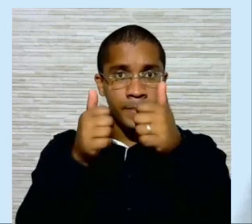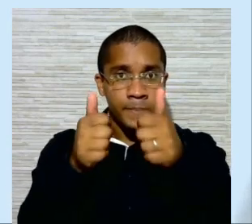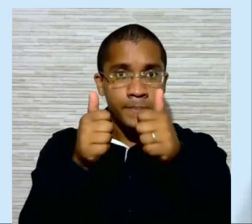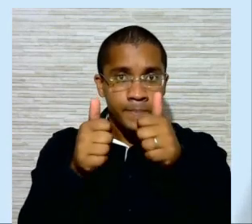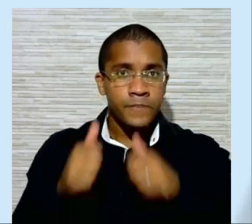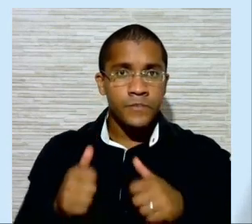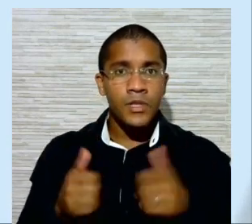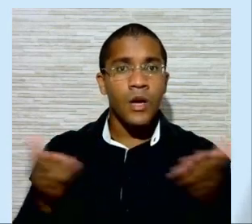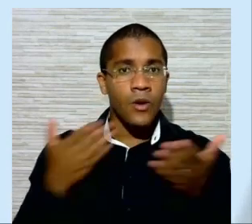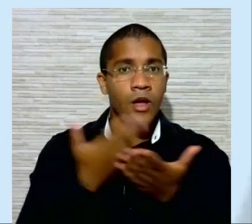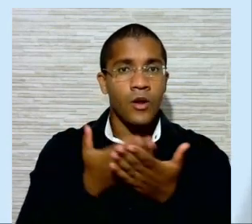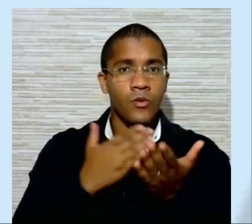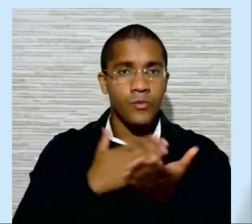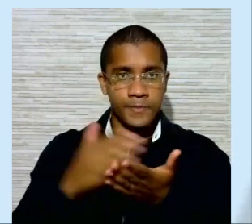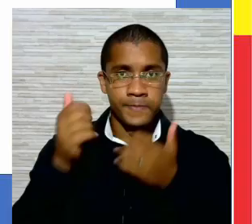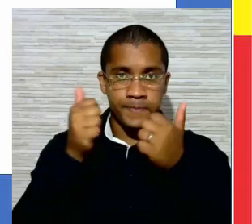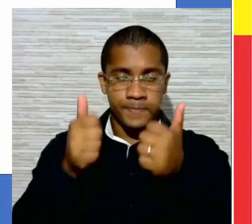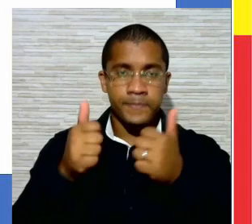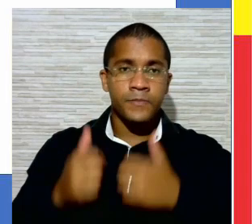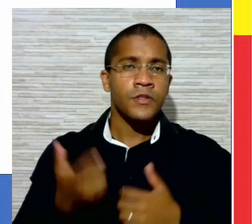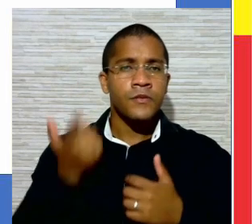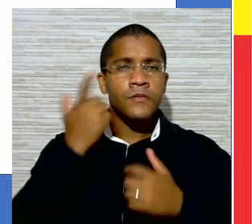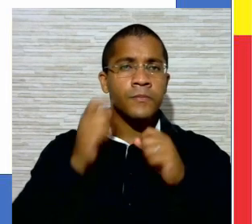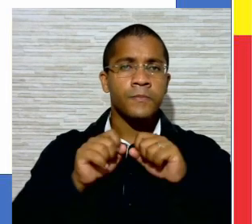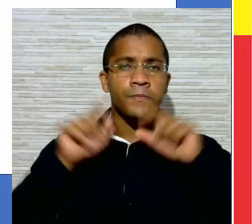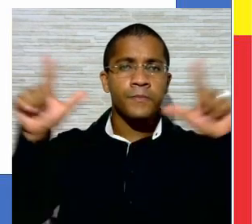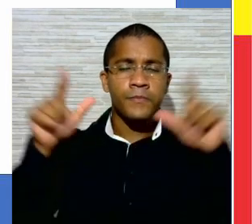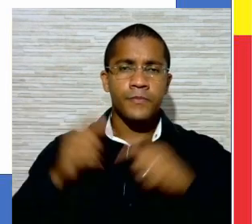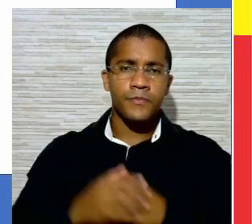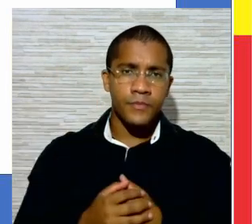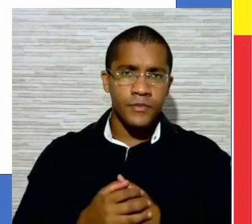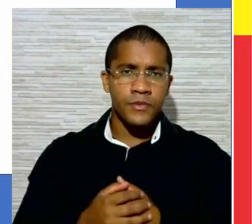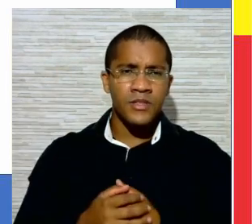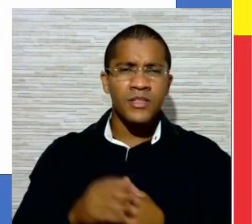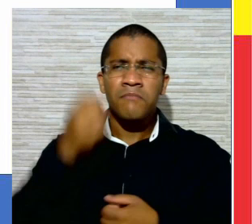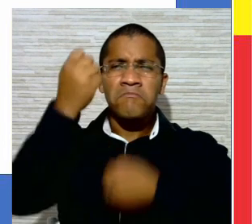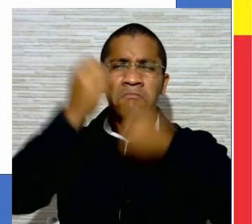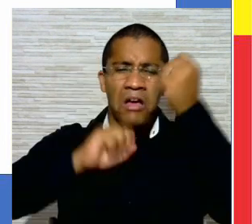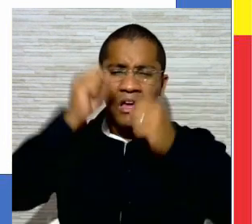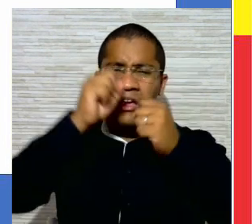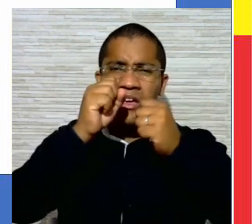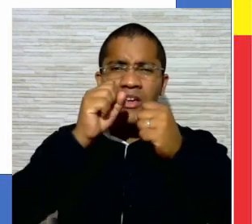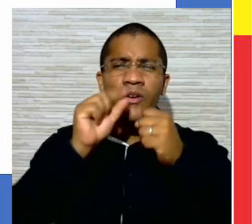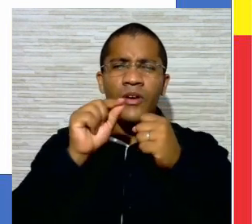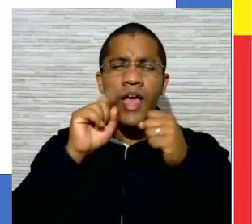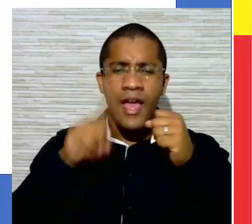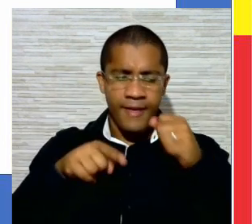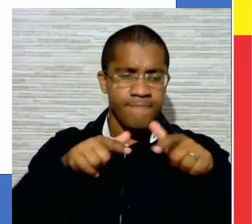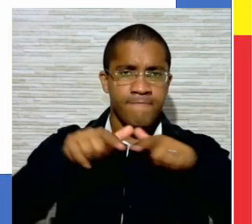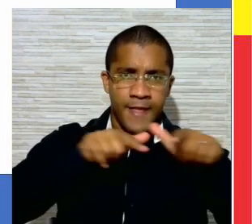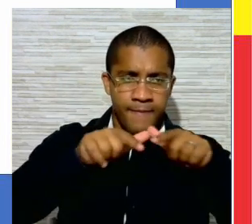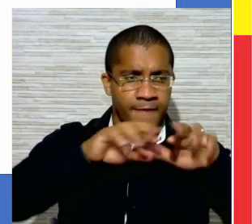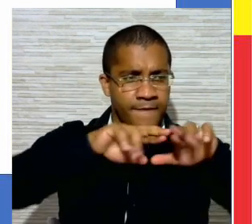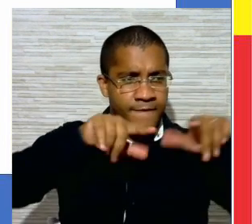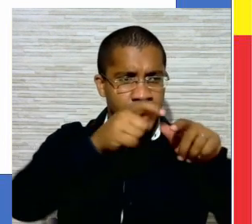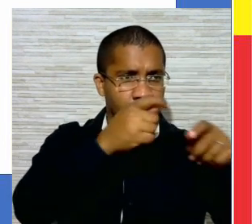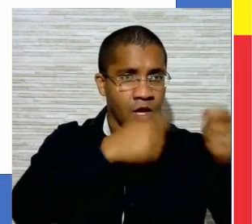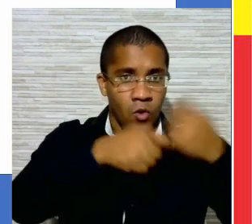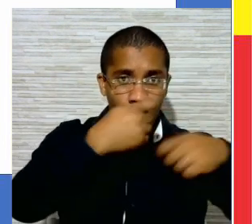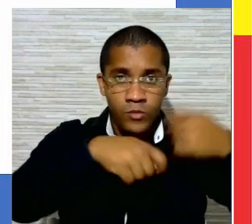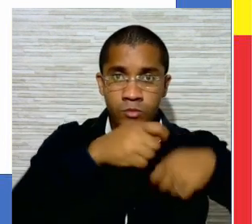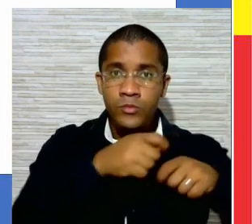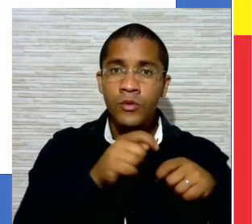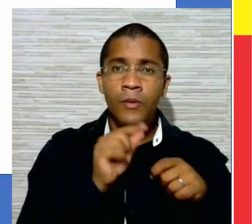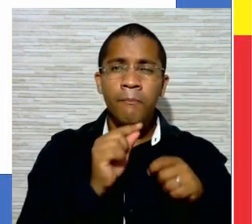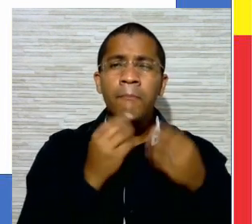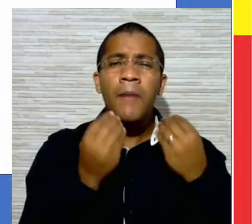vocês, ok? Vamos começar a aula. Então acompanha na tela a imagem, tá? O que é indústria? Conjunto de atividades econômica